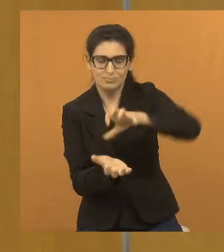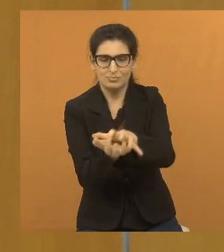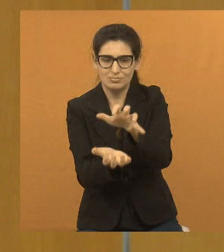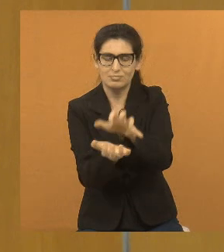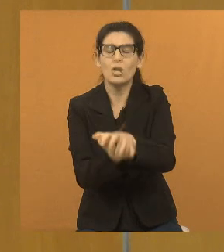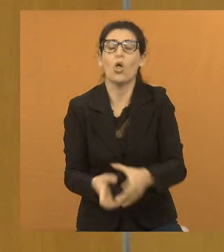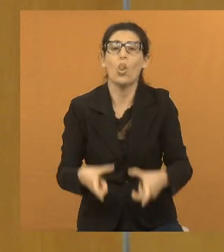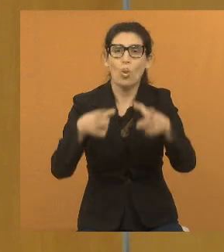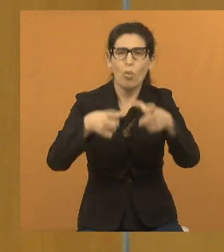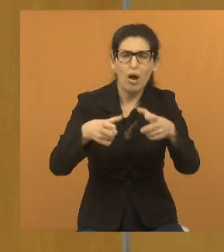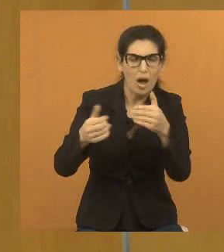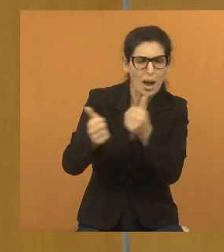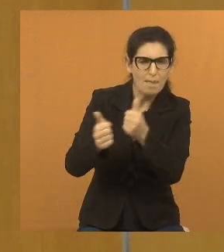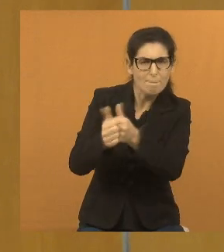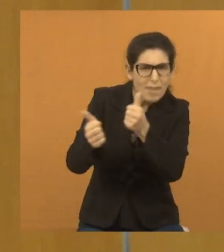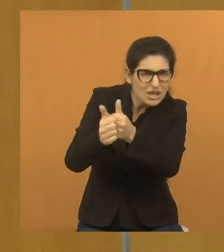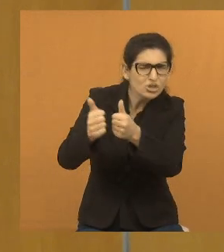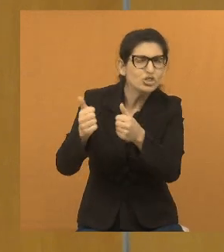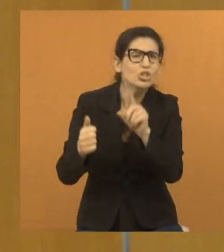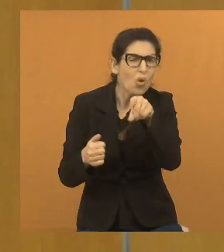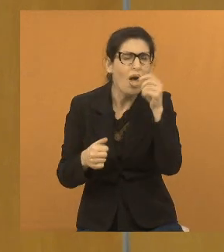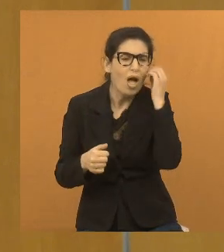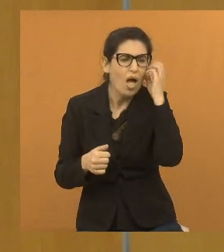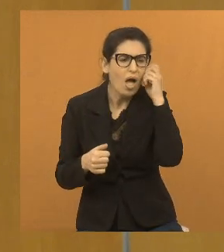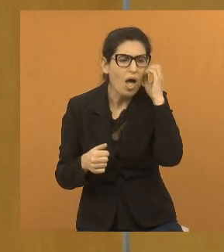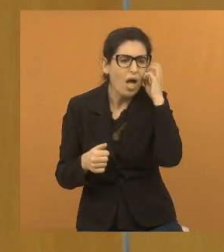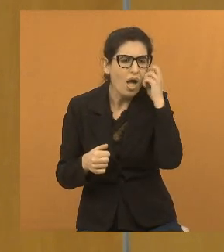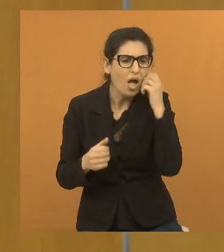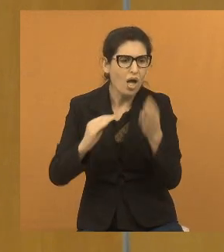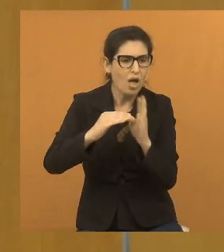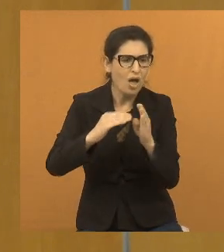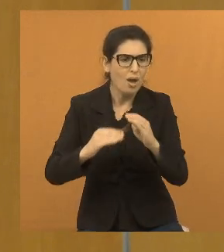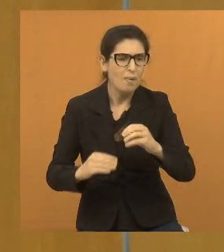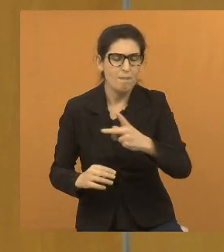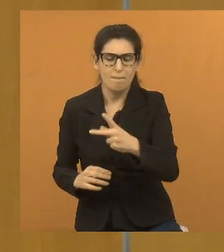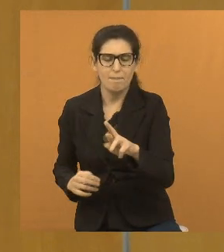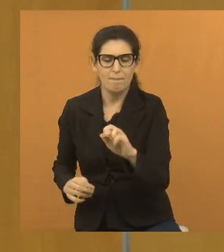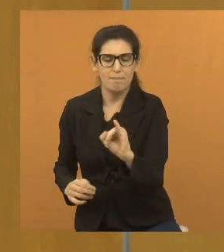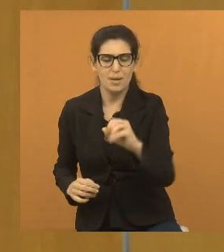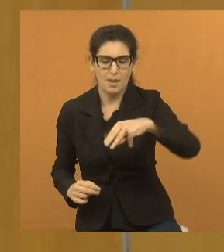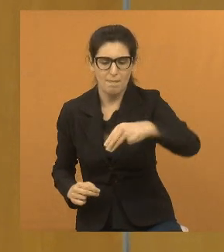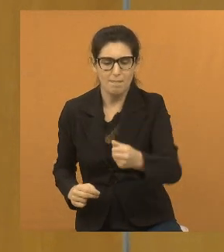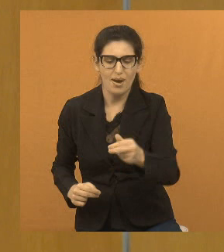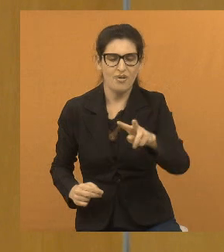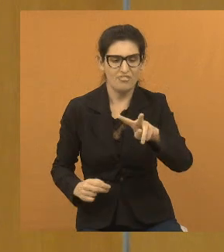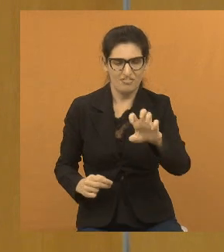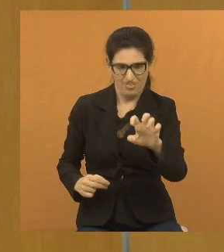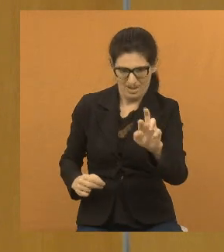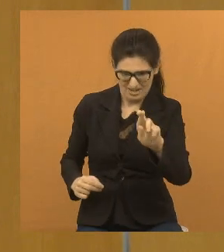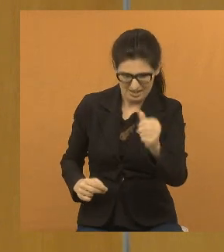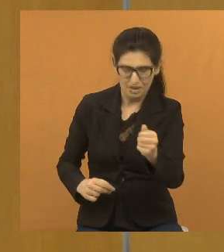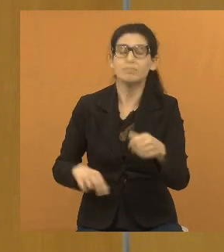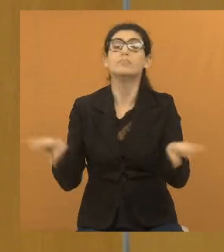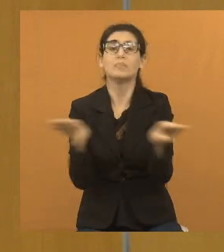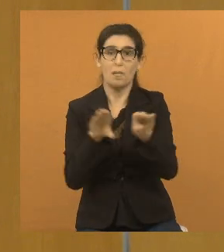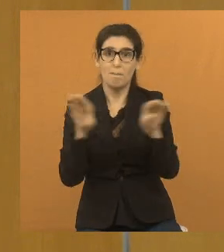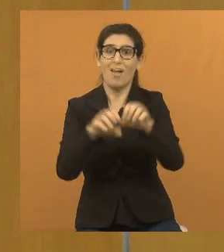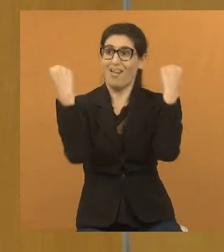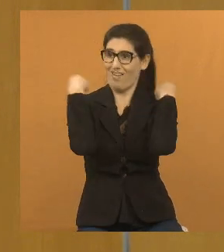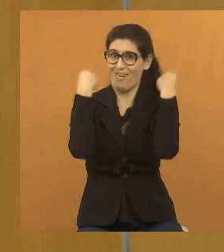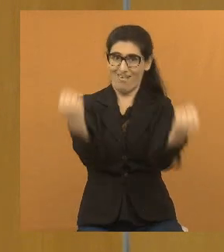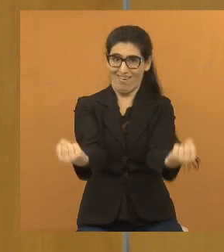local mais próximo hoje é ali no Jardim Primavera, além dos treinamentos funcionais e academias ao ar